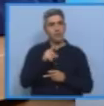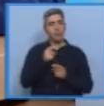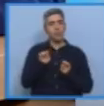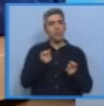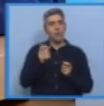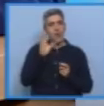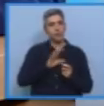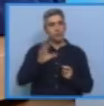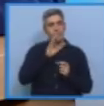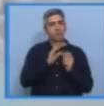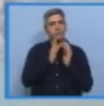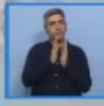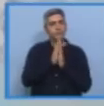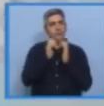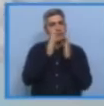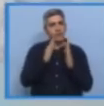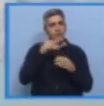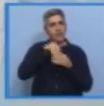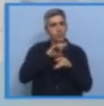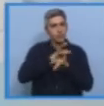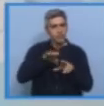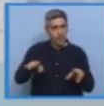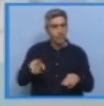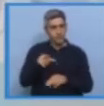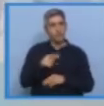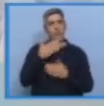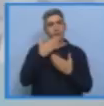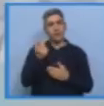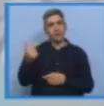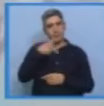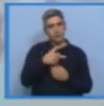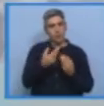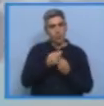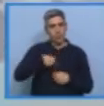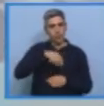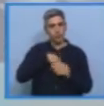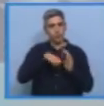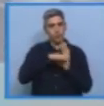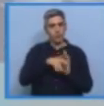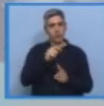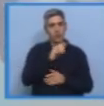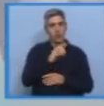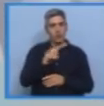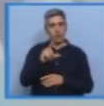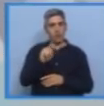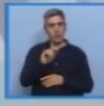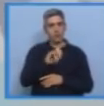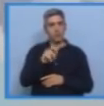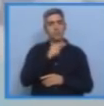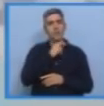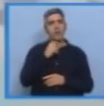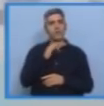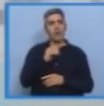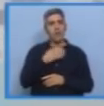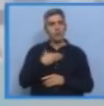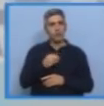capelanias hospitalares. Muito boa tarde, obrigado por estarem aqui na companhia do programa Eclésia. Realmente, padre Fernando Sampaio, começo por si, estamos na